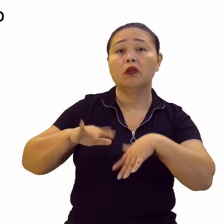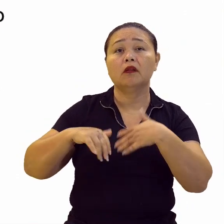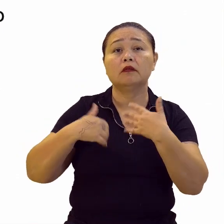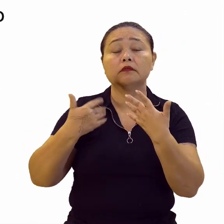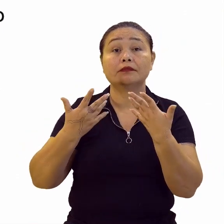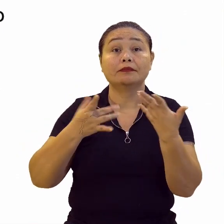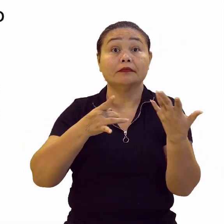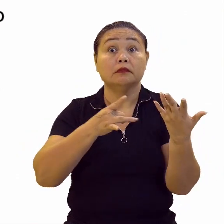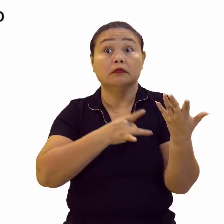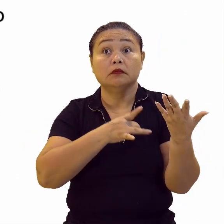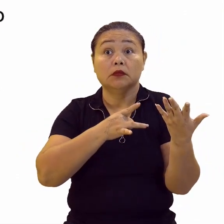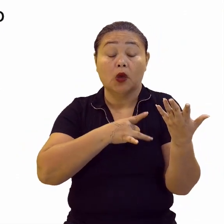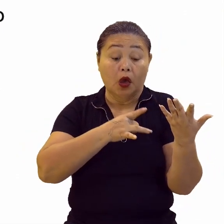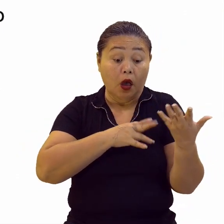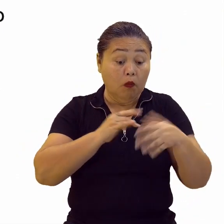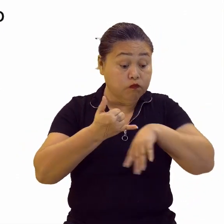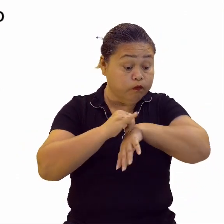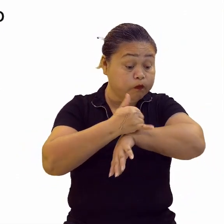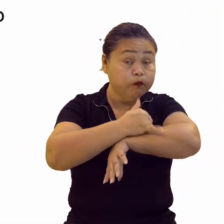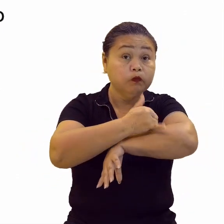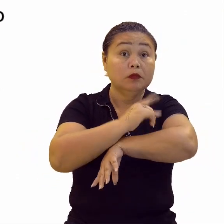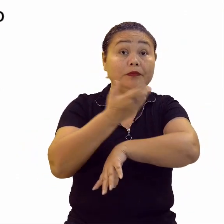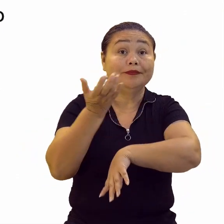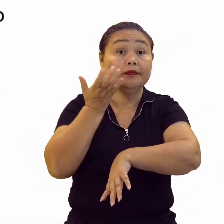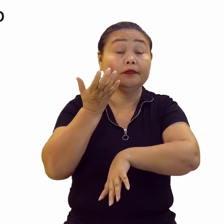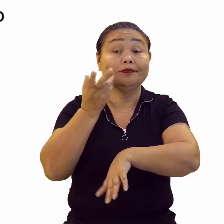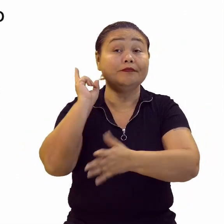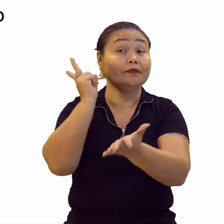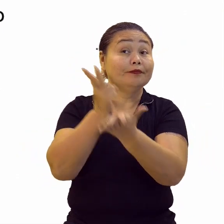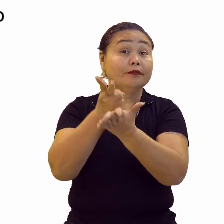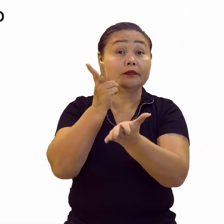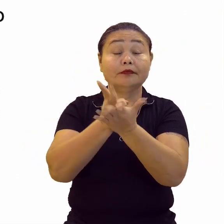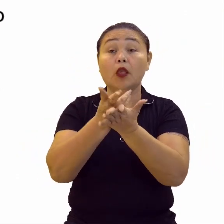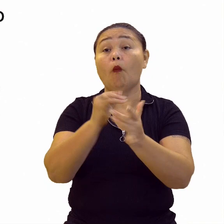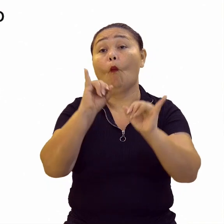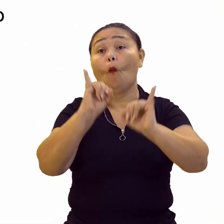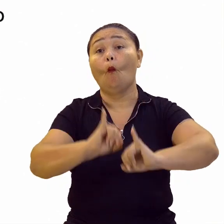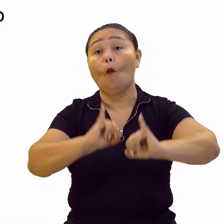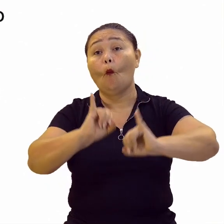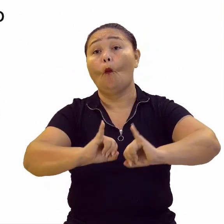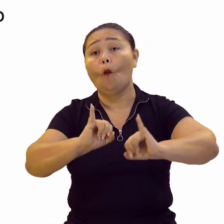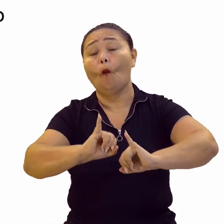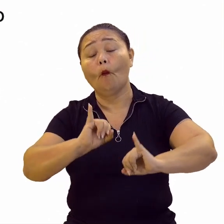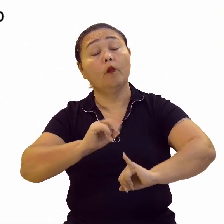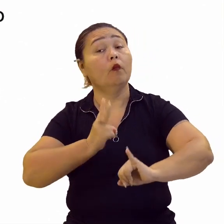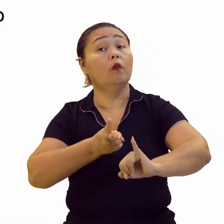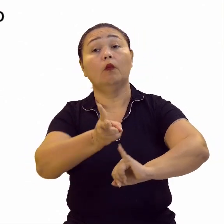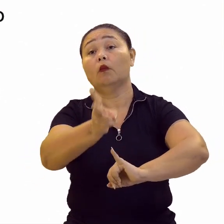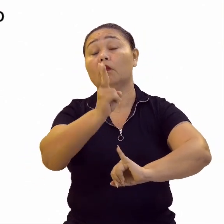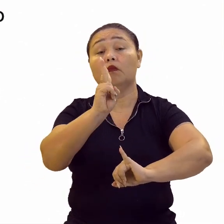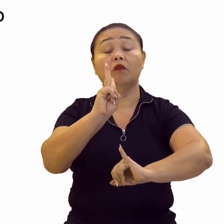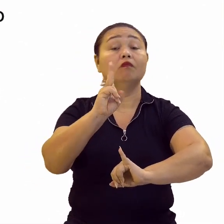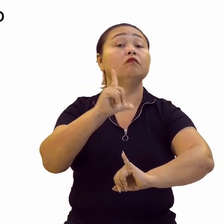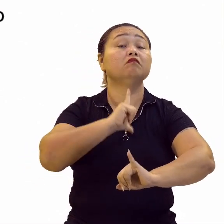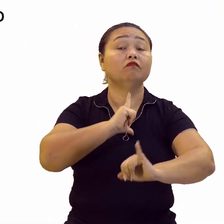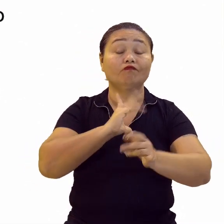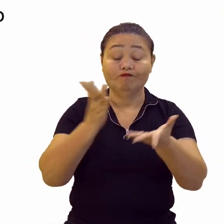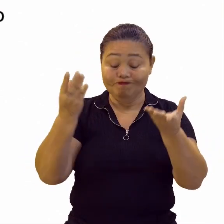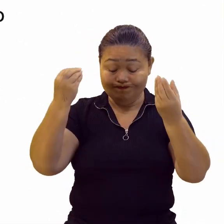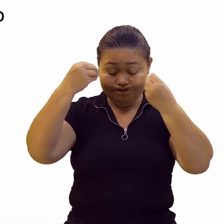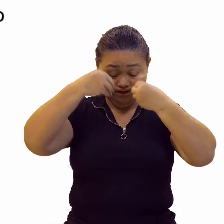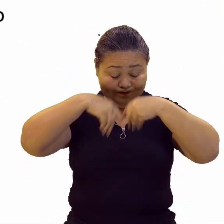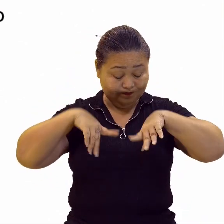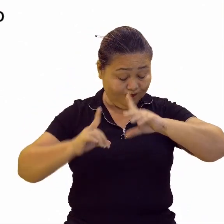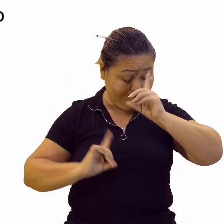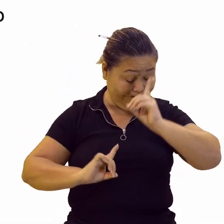medo excessivo aí de engordar, um desejo permanente de emagrecer, isso causa uma depressão e causa um